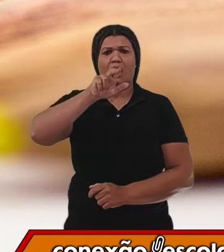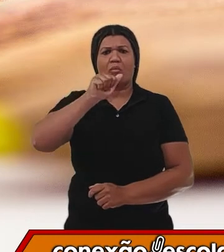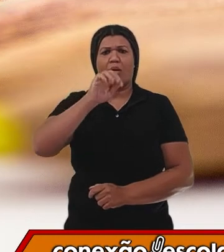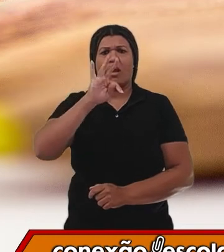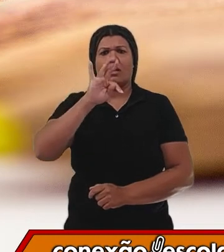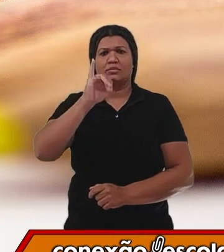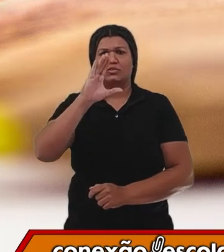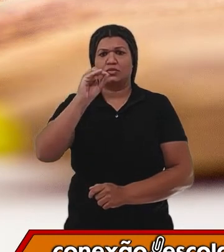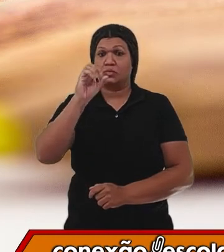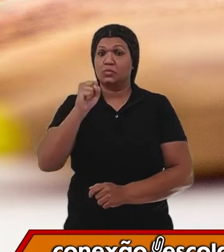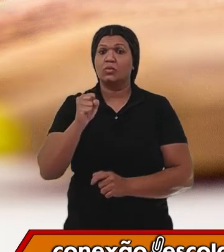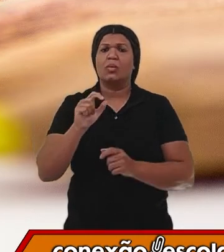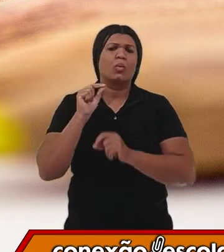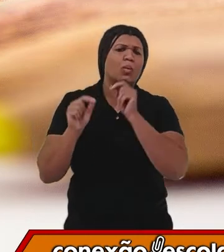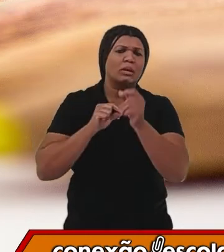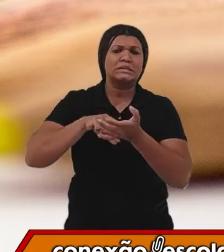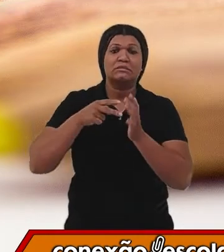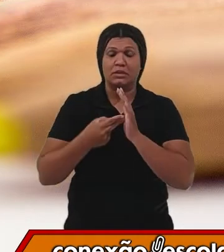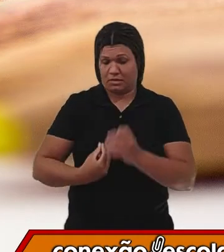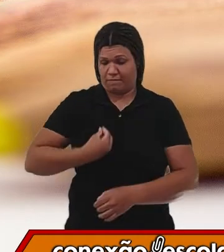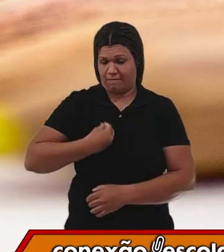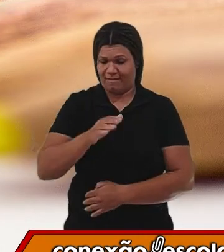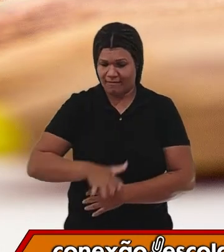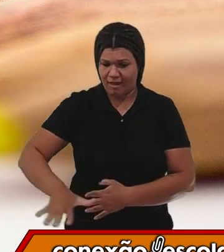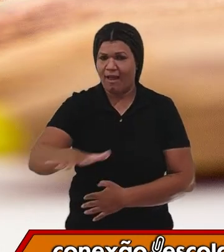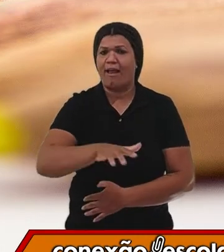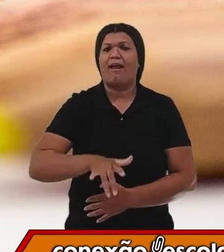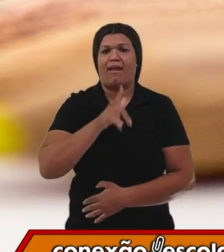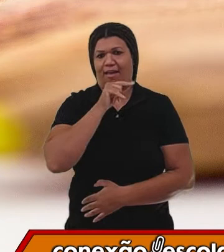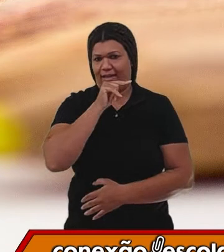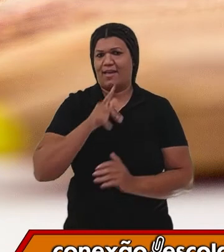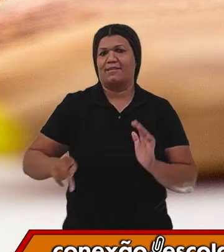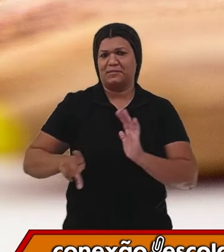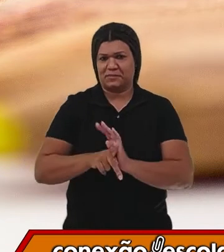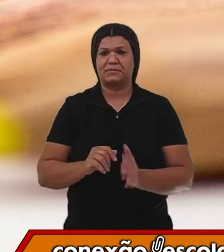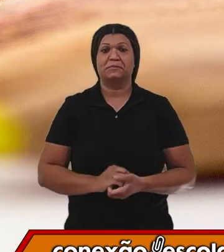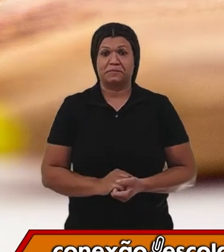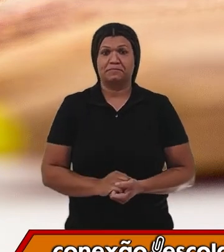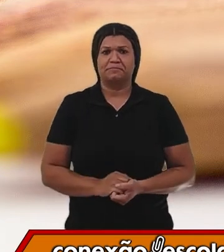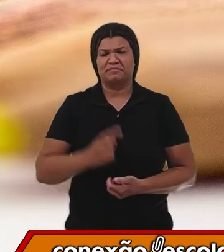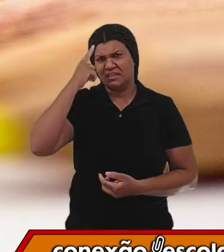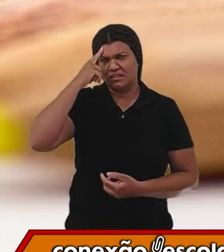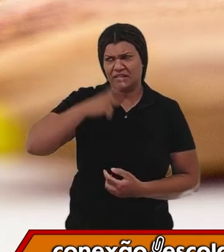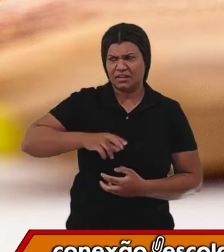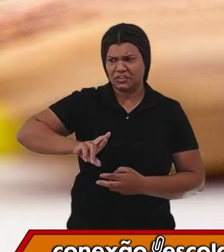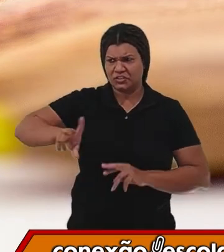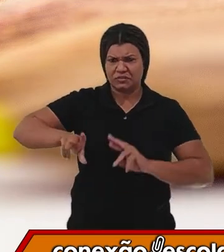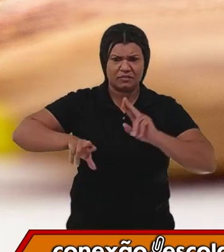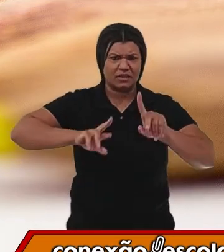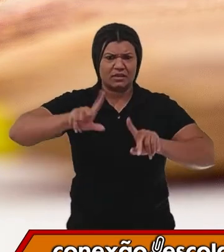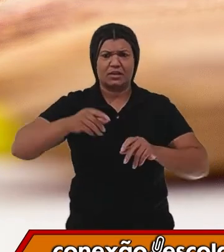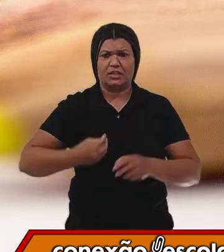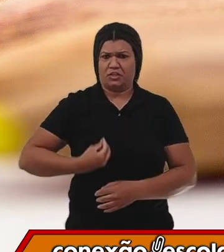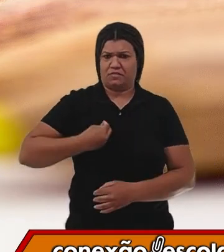da água. Então, onde que eles vivem? Na água. Será que tem diferença aqueles que